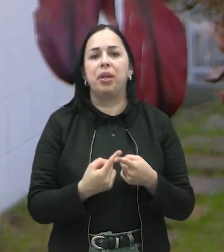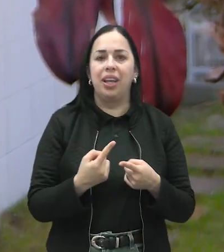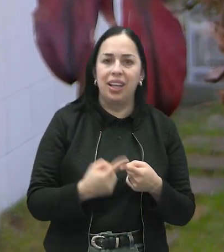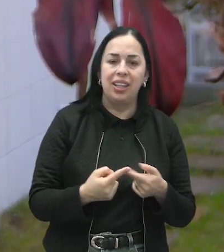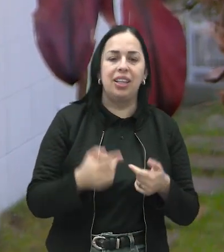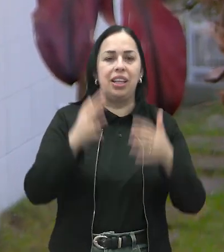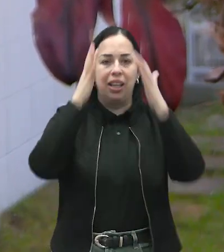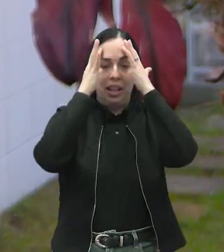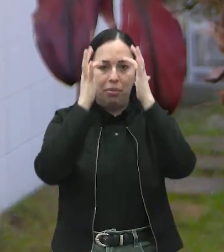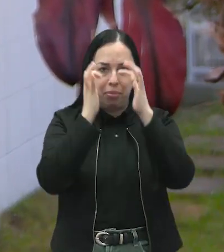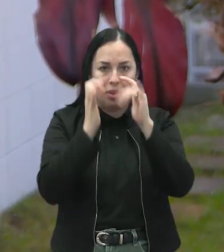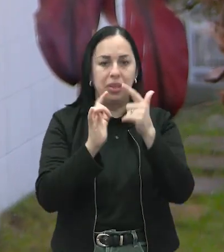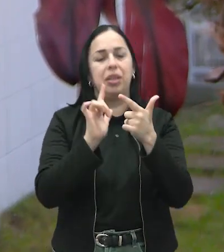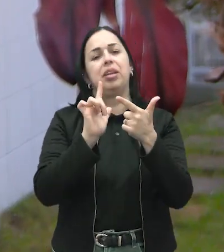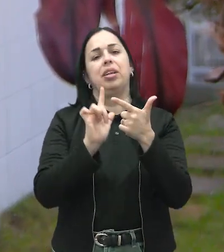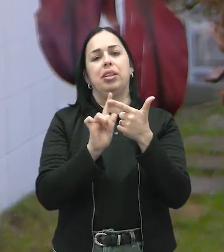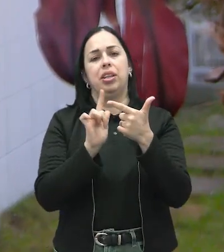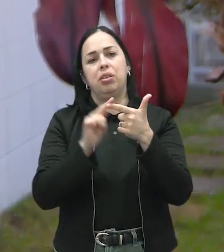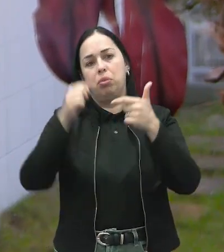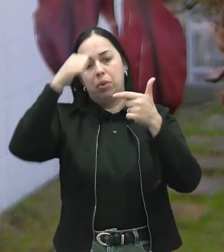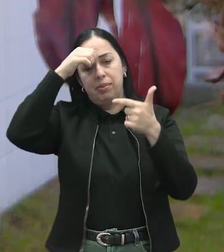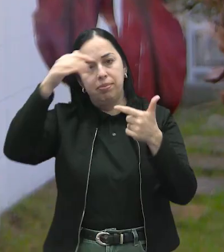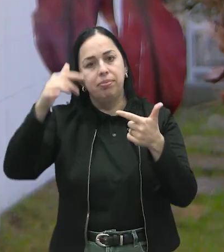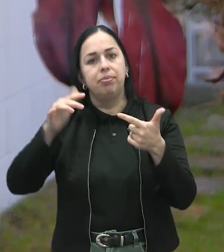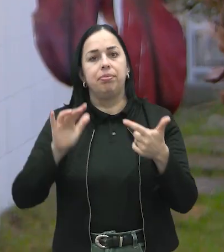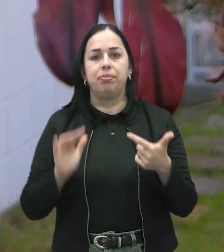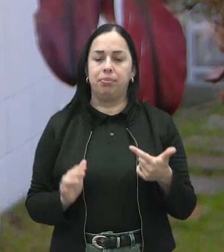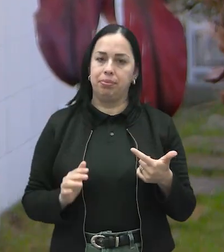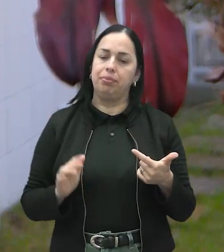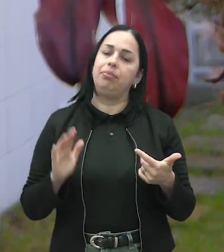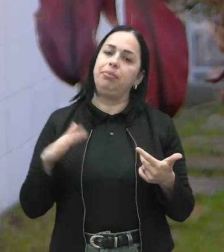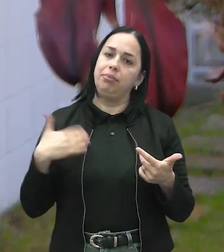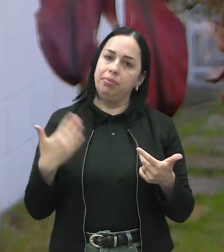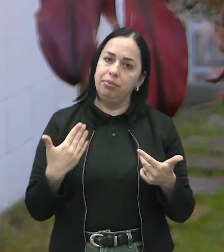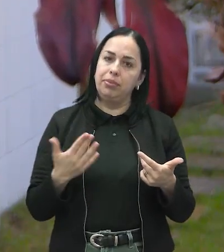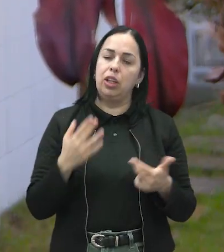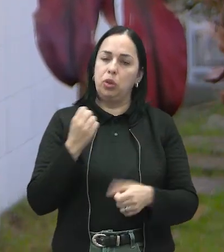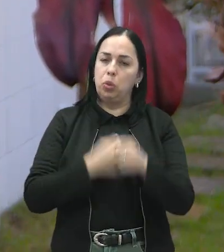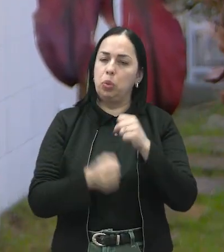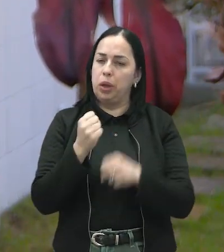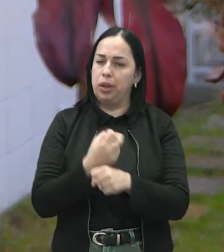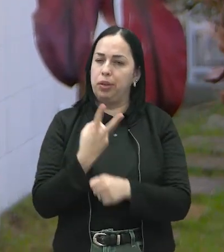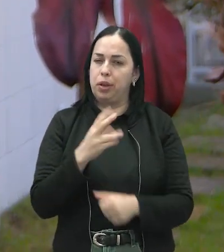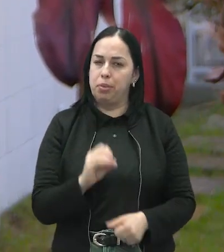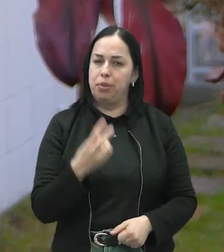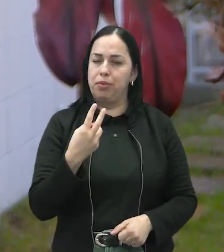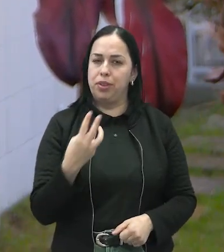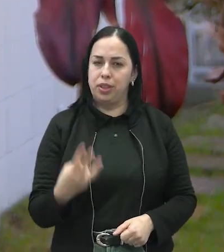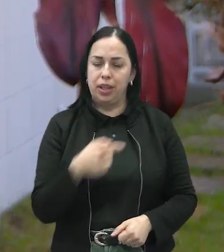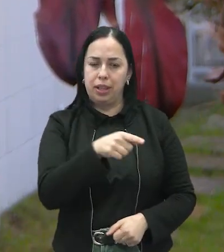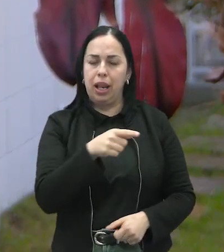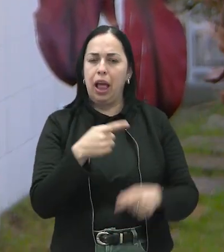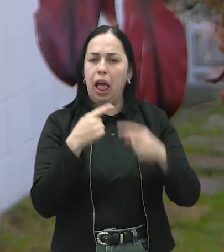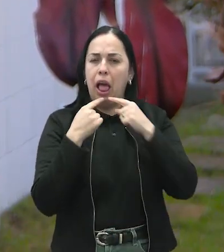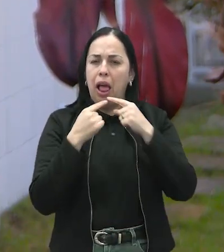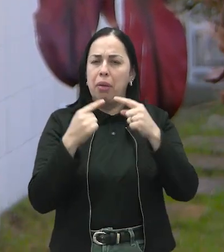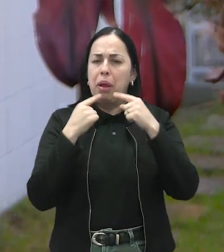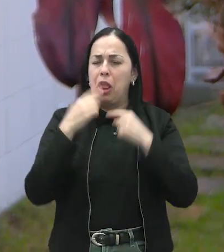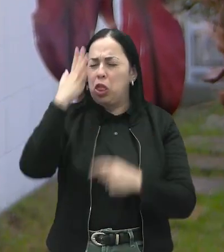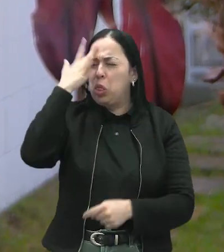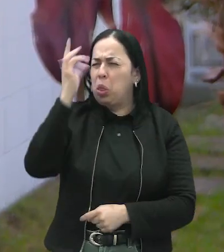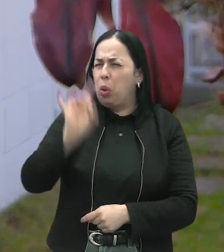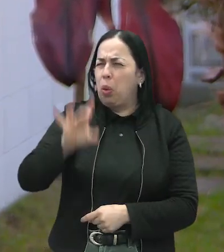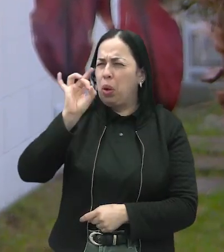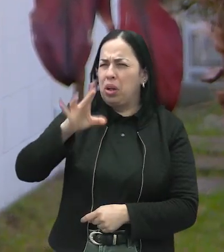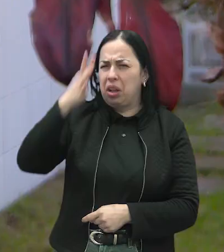levada pelas questões da paralisia, pelas questões do autismo, até que em 2023 ele começou a reclamar